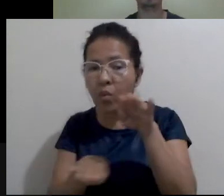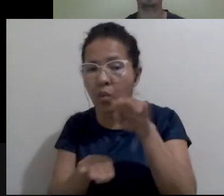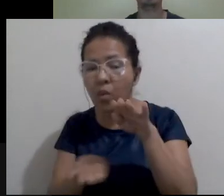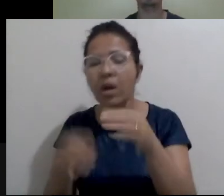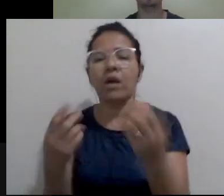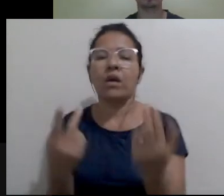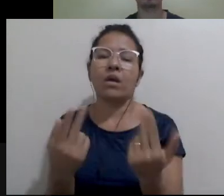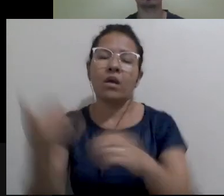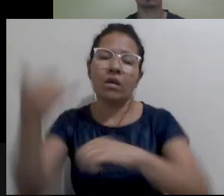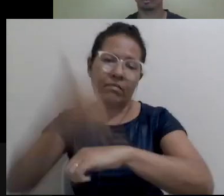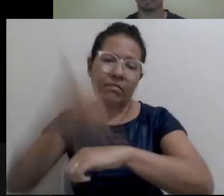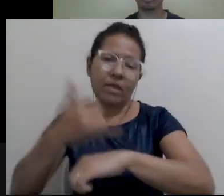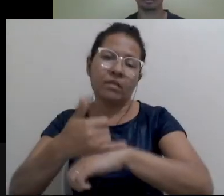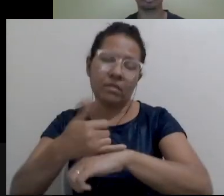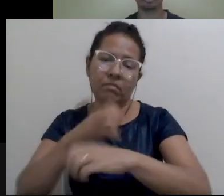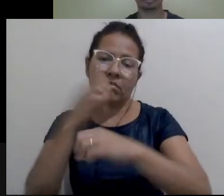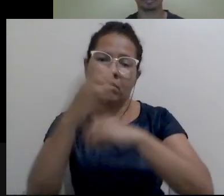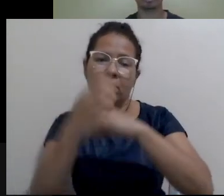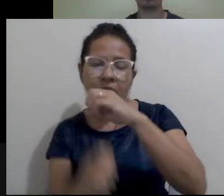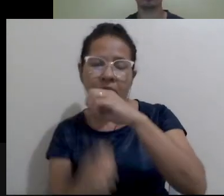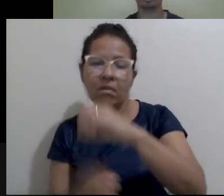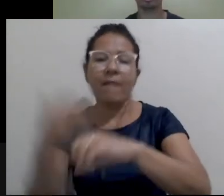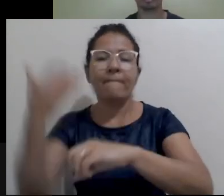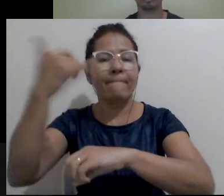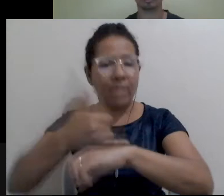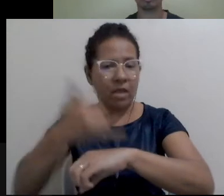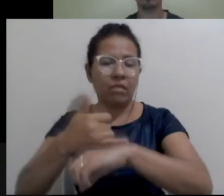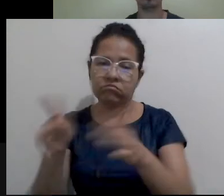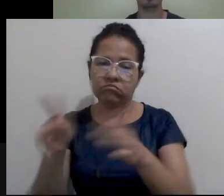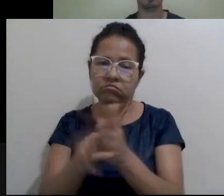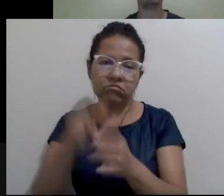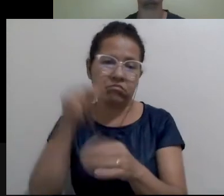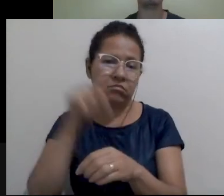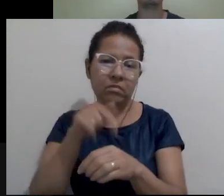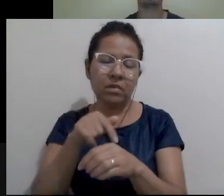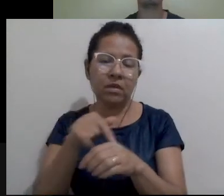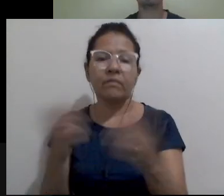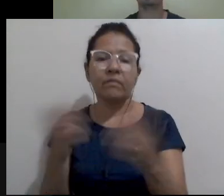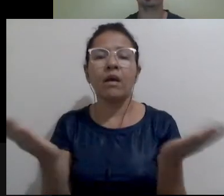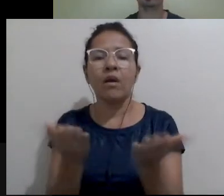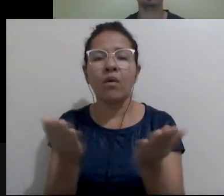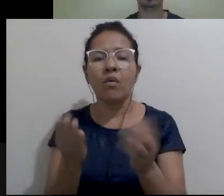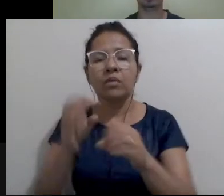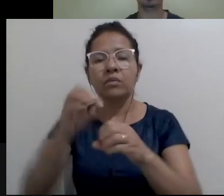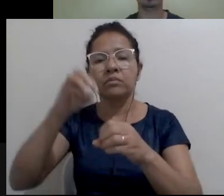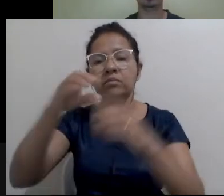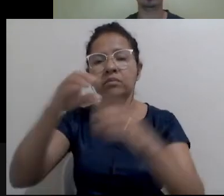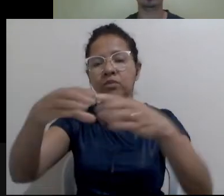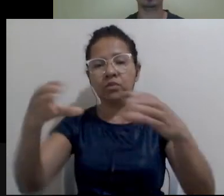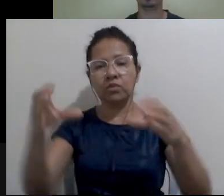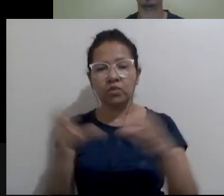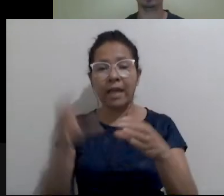do mesmo metal. Os elétrons aqui são emparelhados são do metal, tá bom? Agora, os de esfera interna,